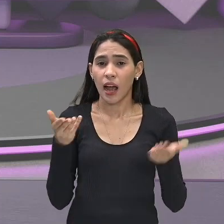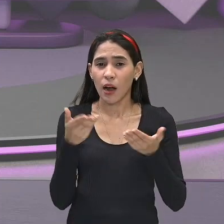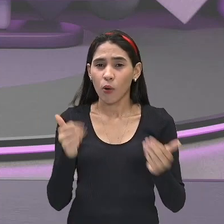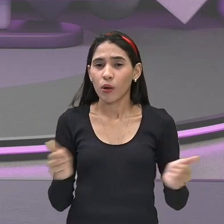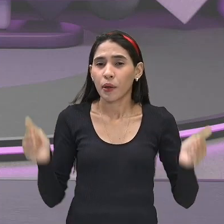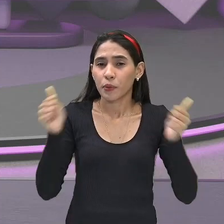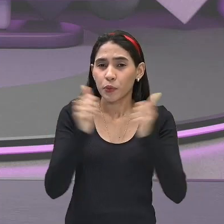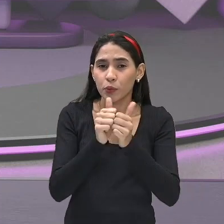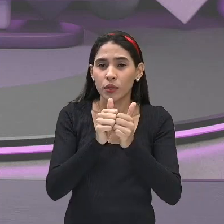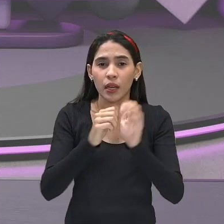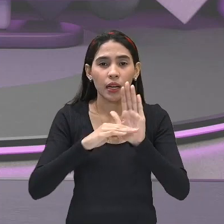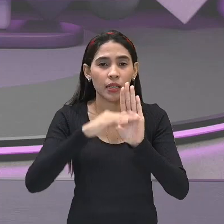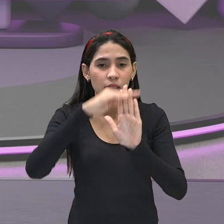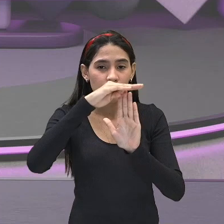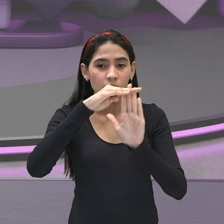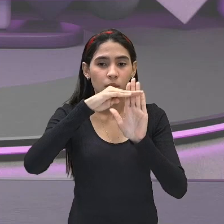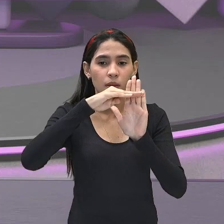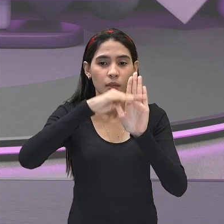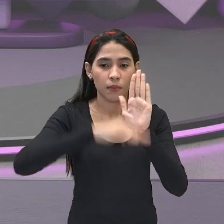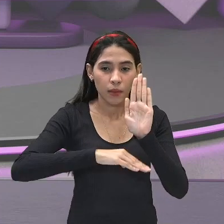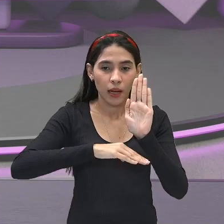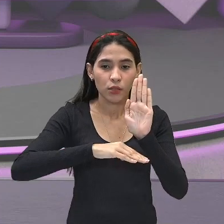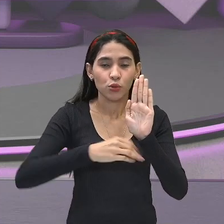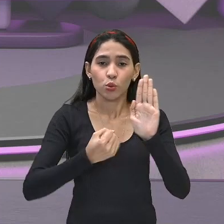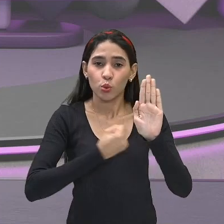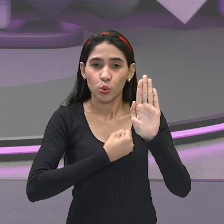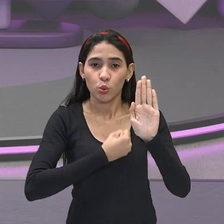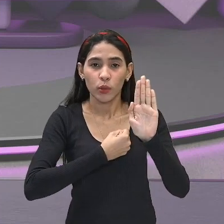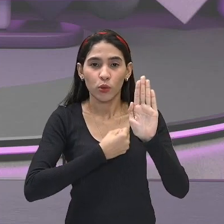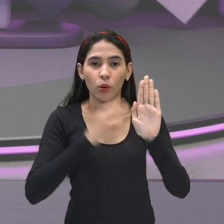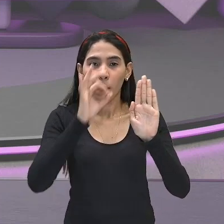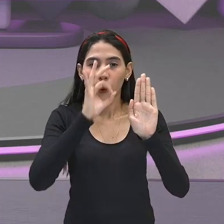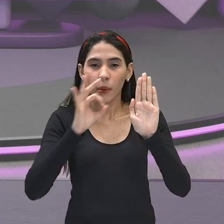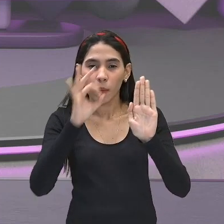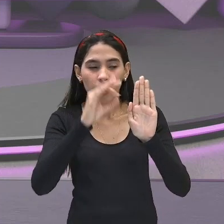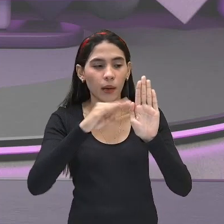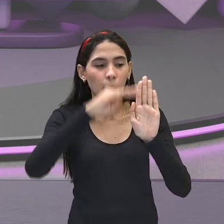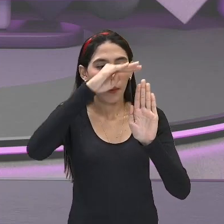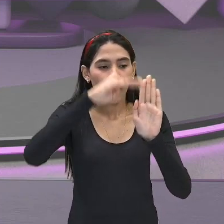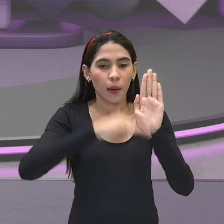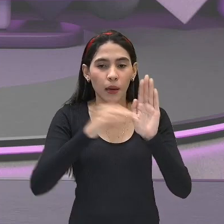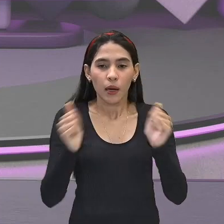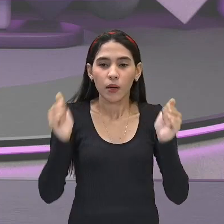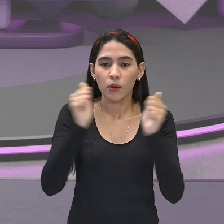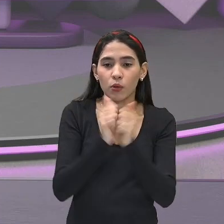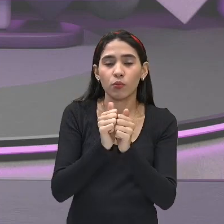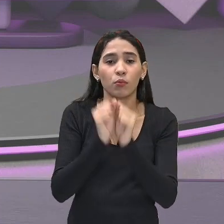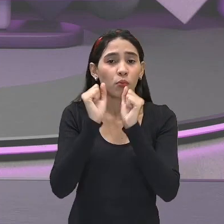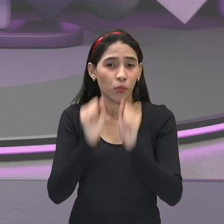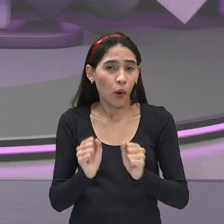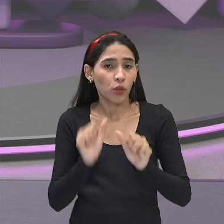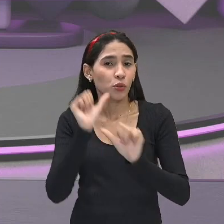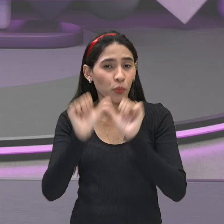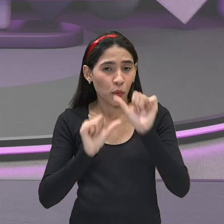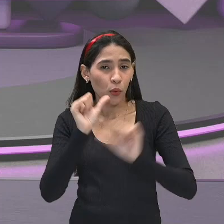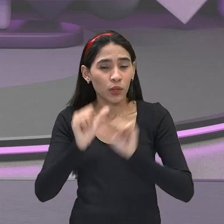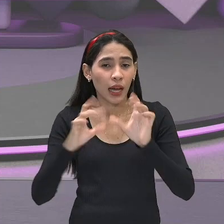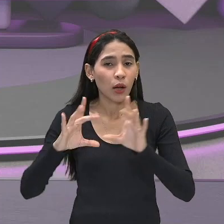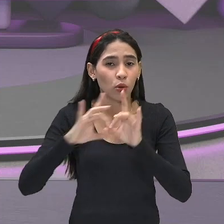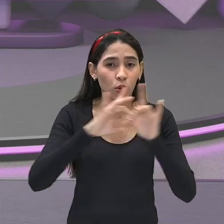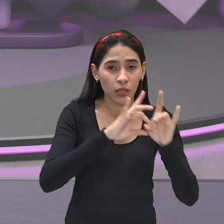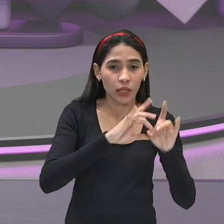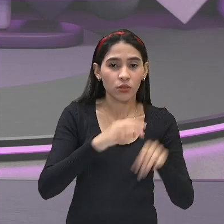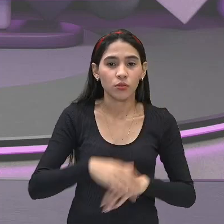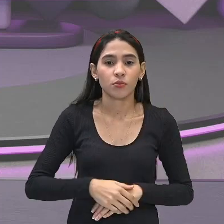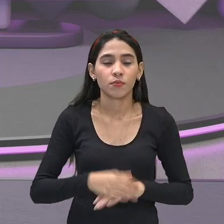da parte superior quanto da parte inferior da pedra, a gente pode ter uma outra interpretação também. Eu posso dizer que essa primeira pedra aqui eu